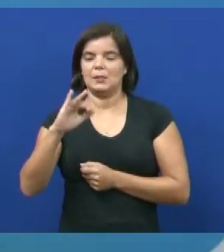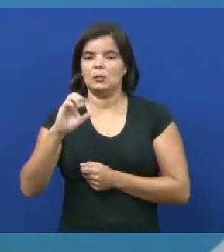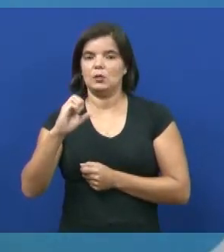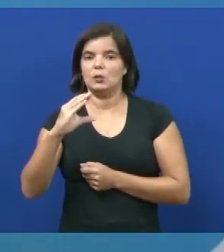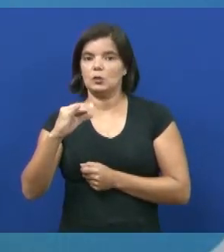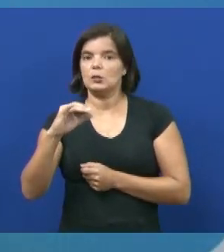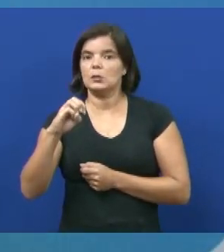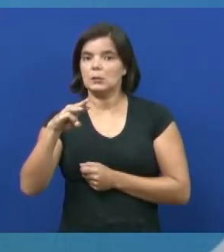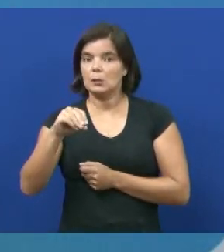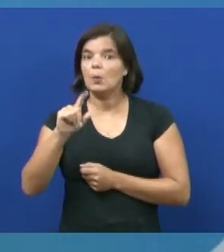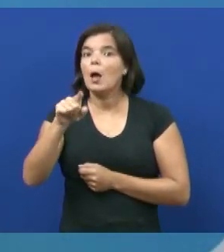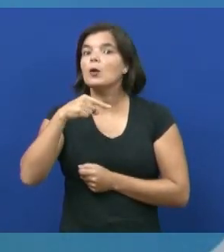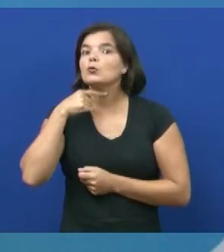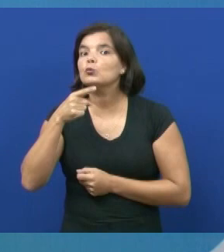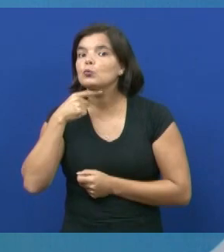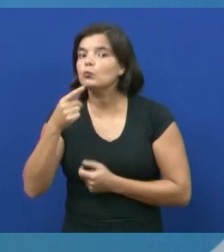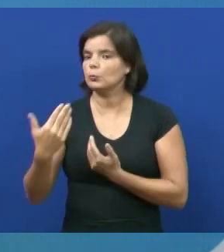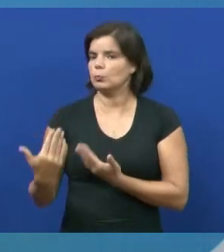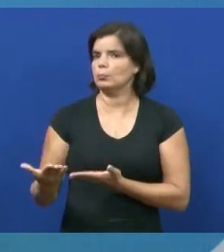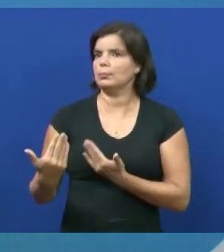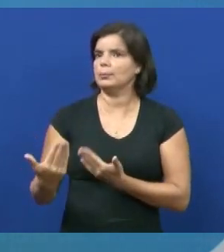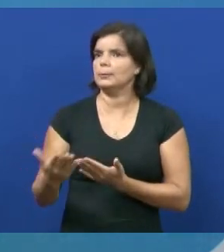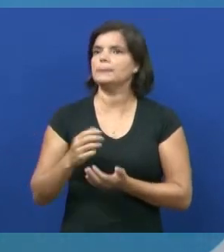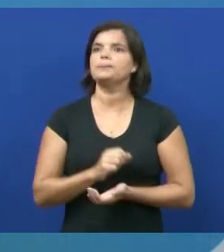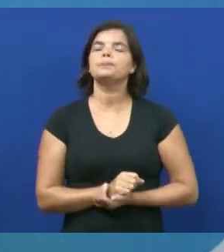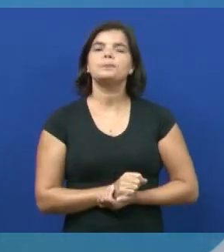duvida, ok?